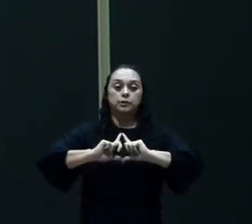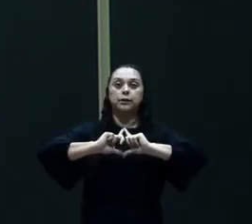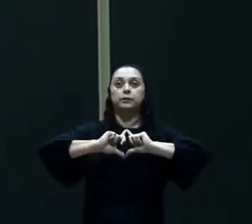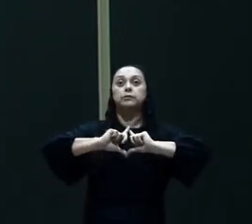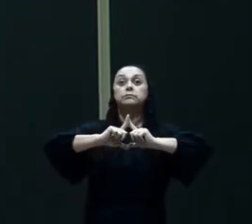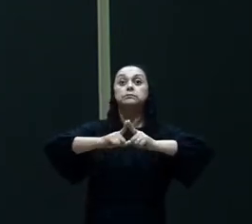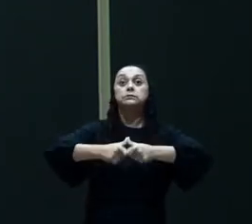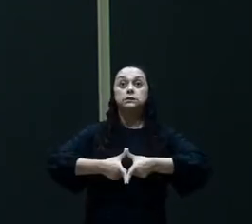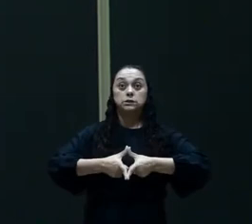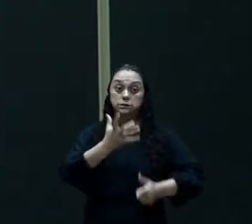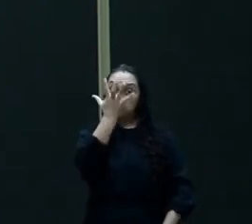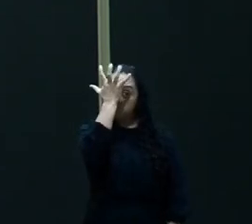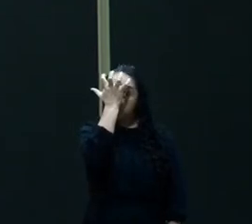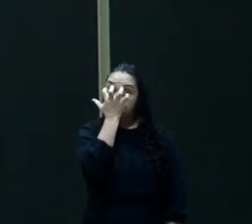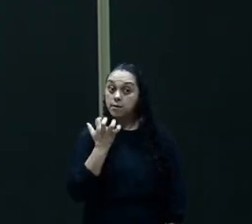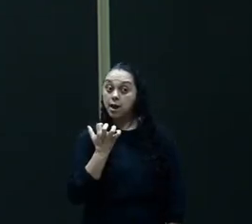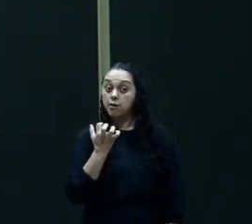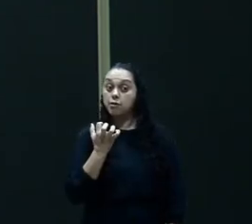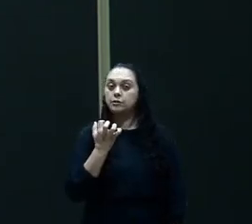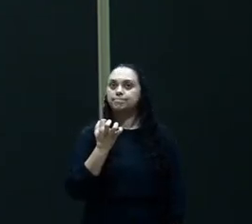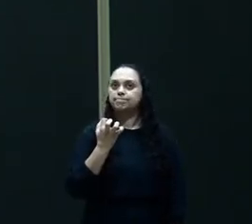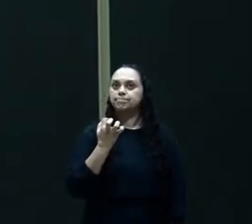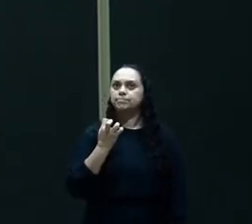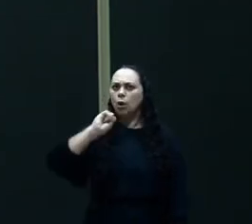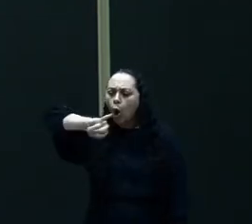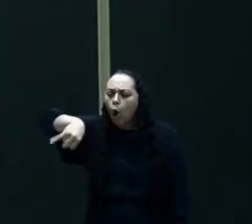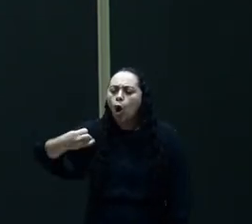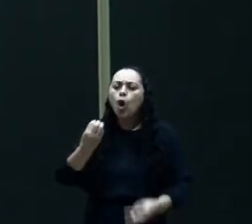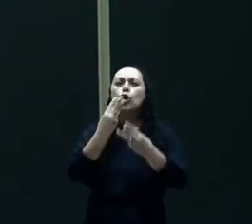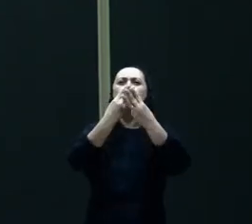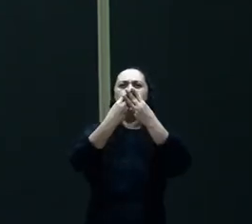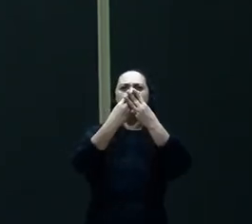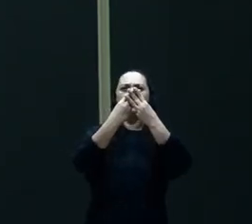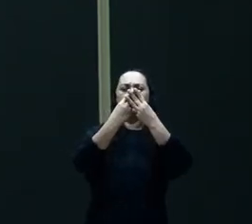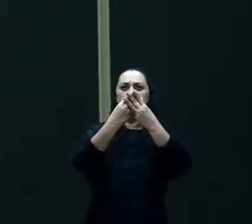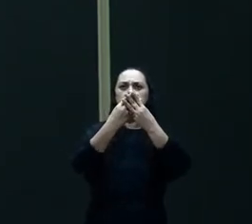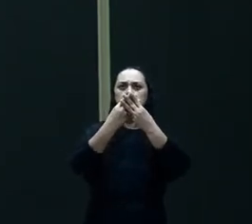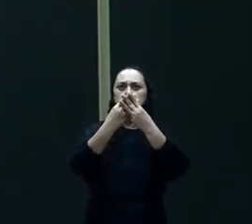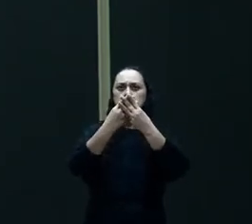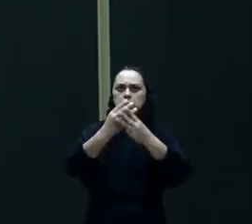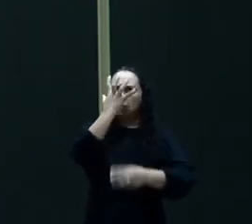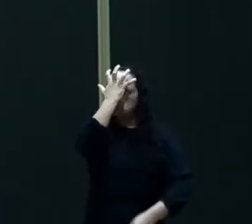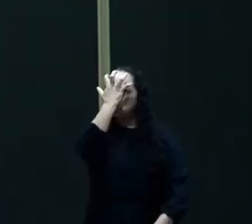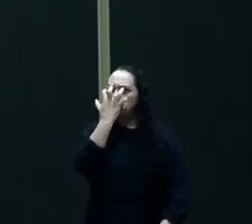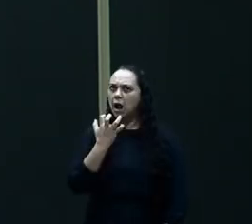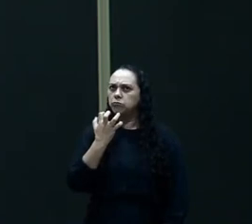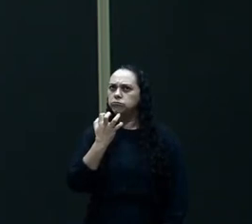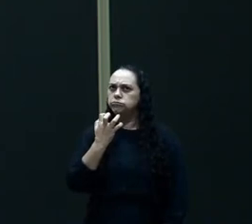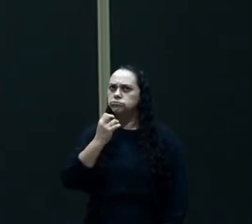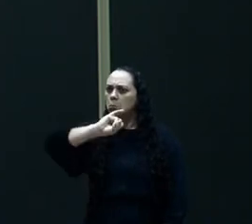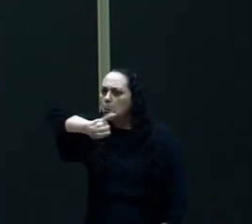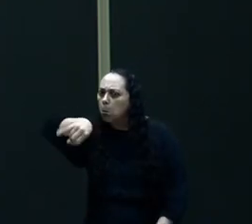Evangelho Paulo é preso e preso para ser morto os judeus maquinam De